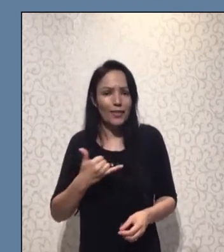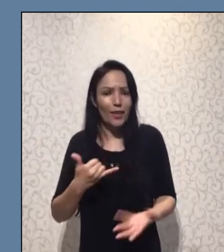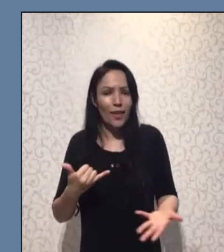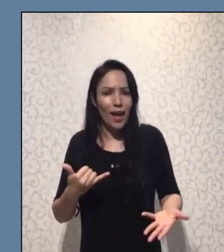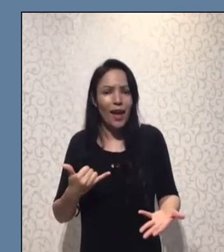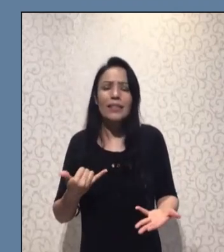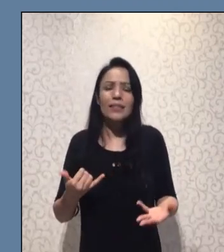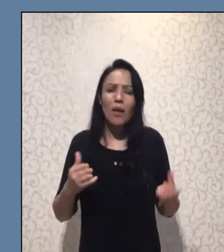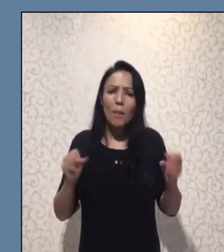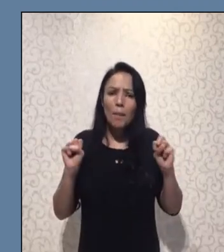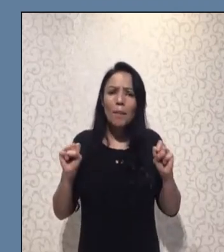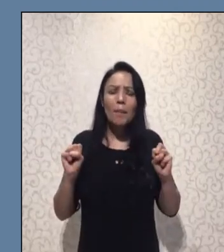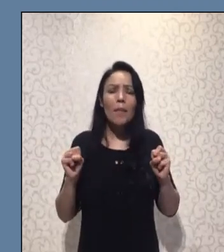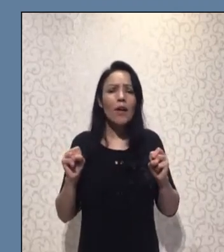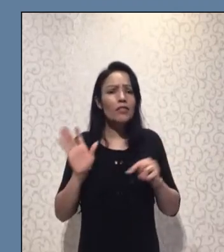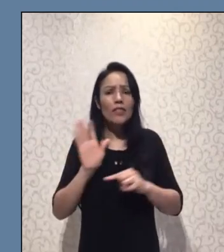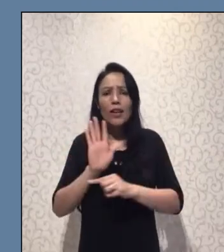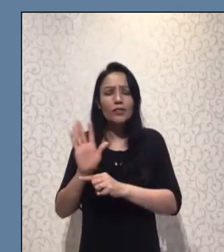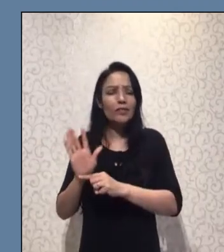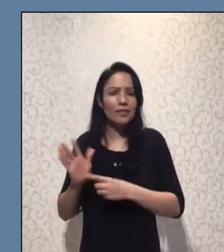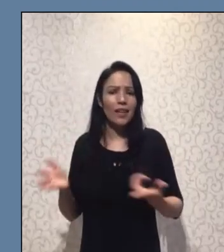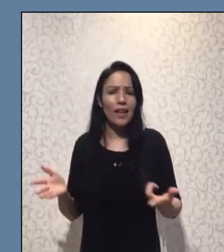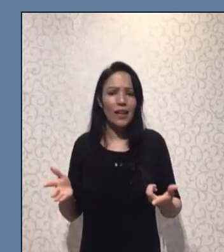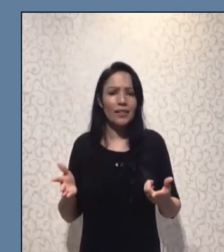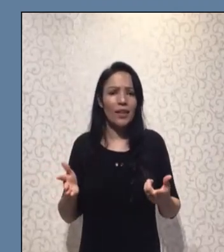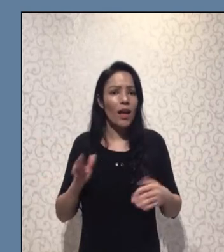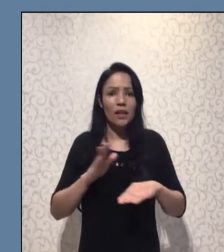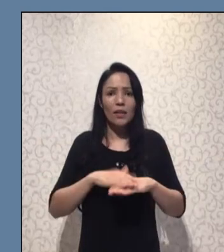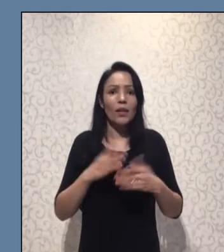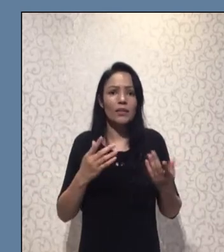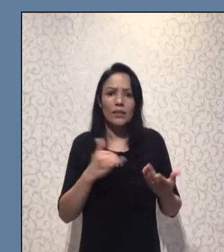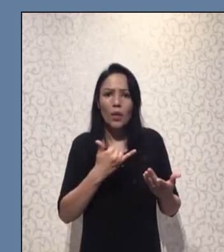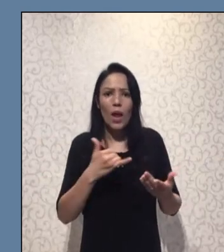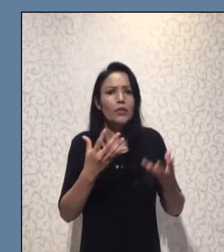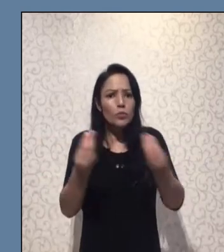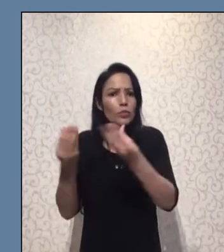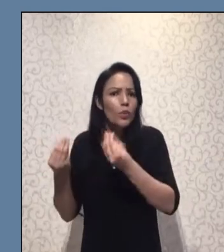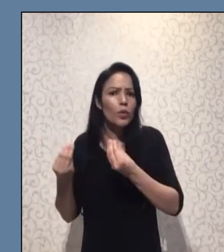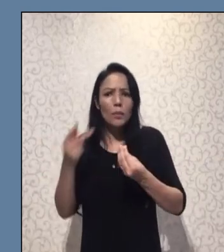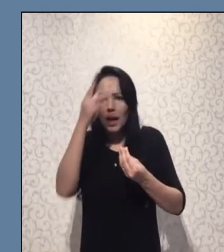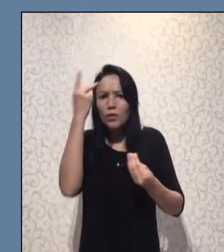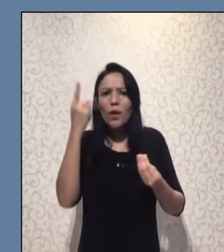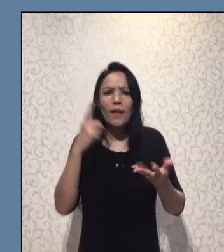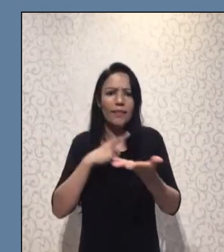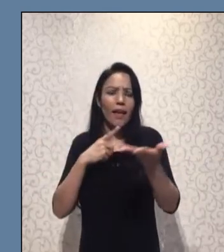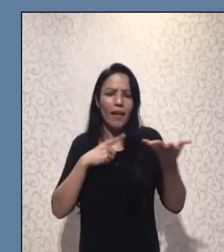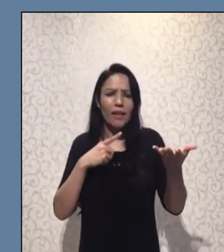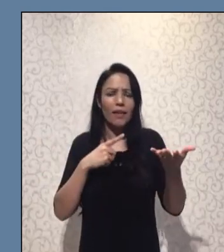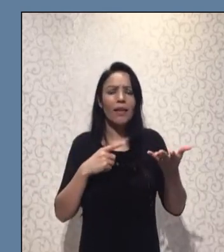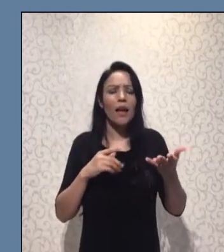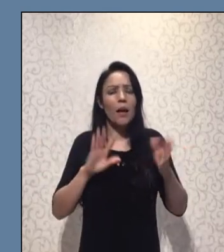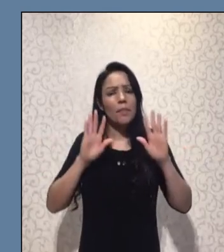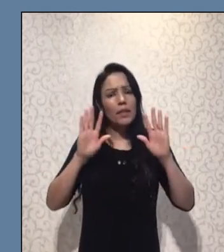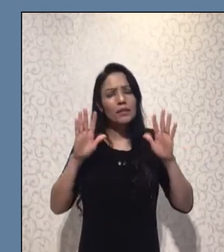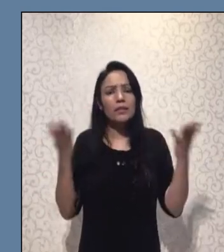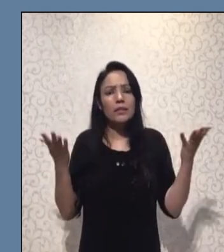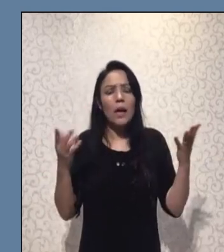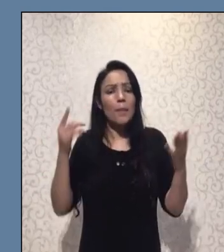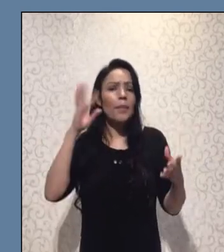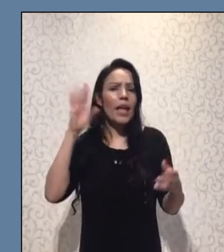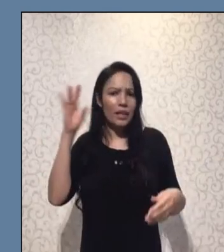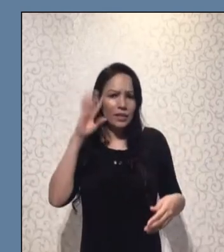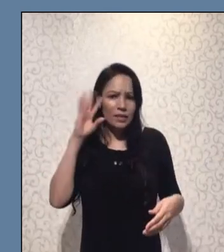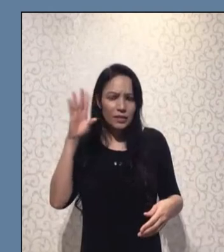né? A média de mais de um celular por pessoa, né? Se você for, as pesquisas demonstram. Mas, então, assim, quando a gente pensa nessa ponta